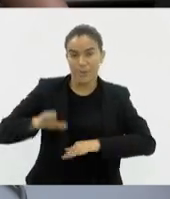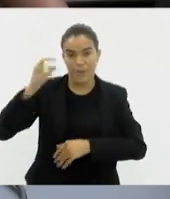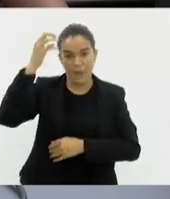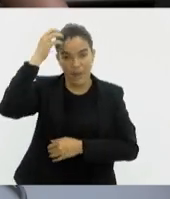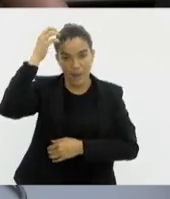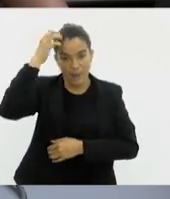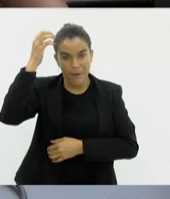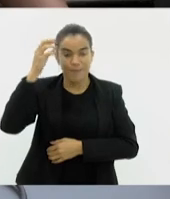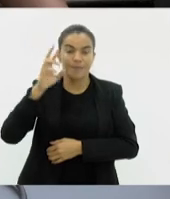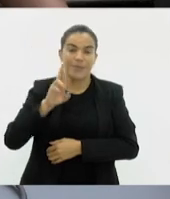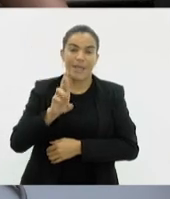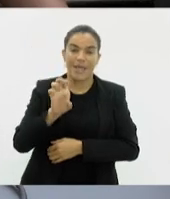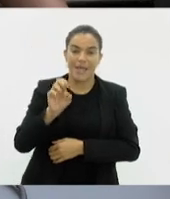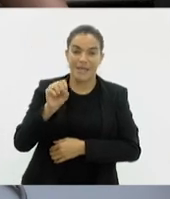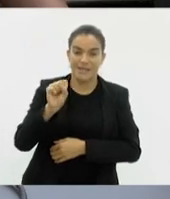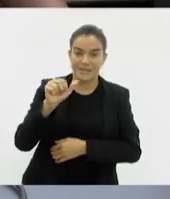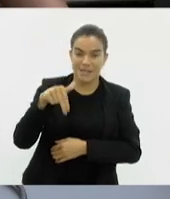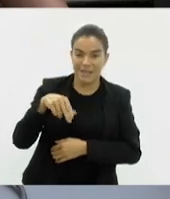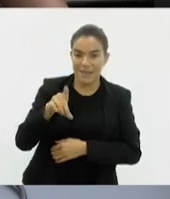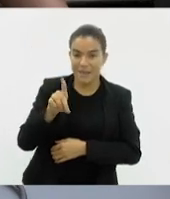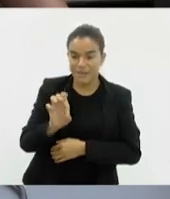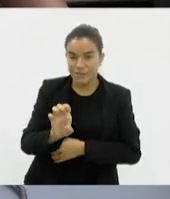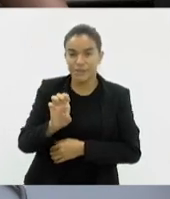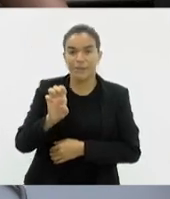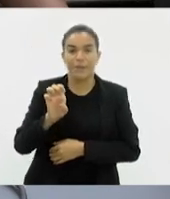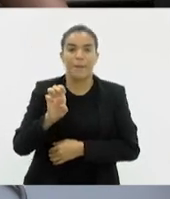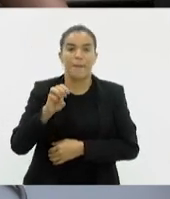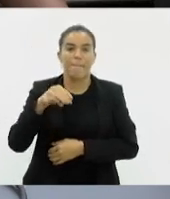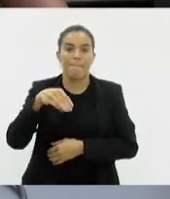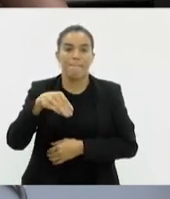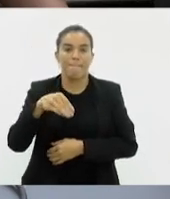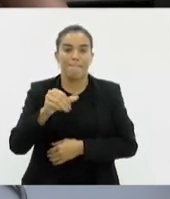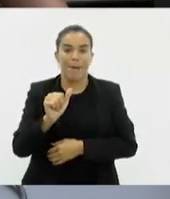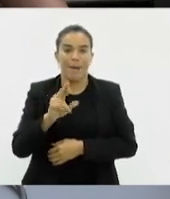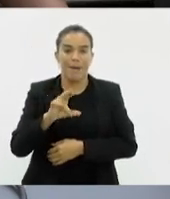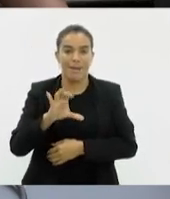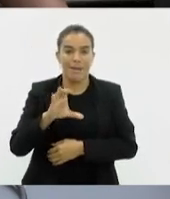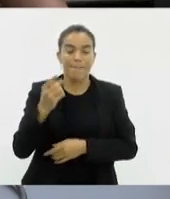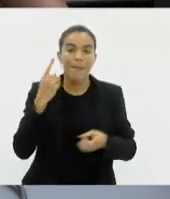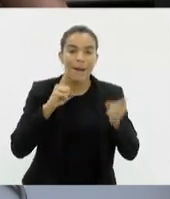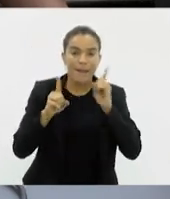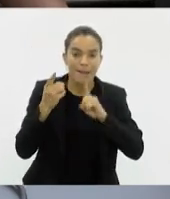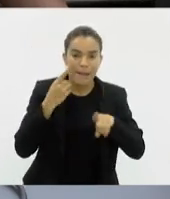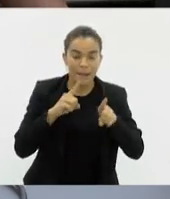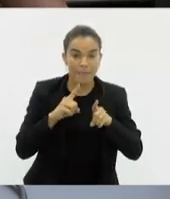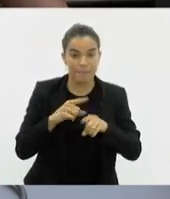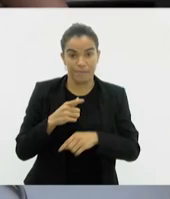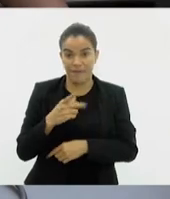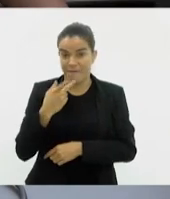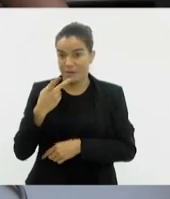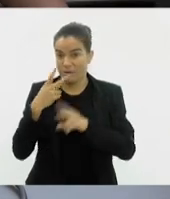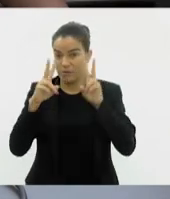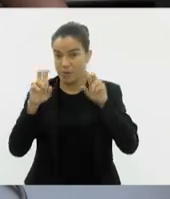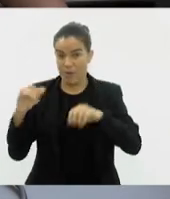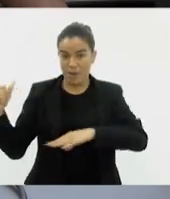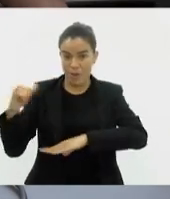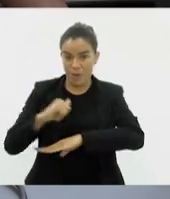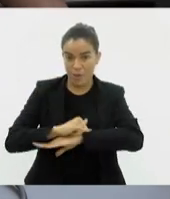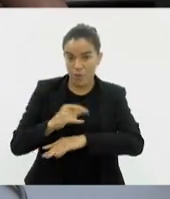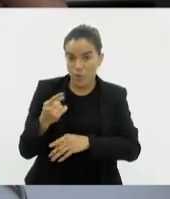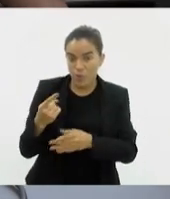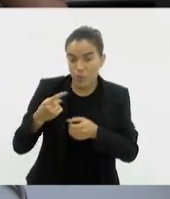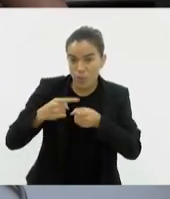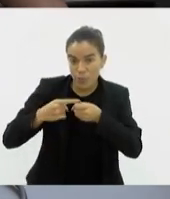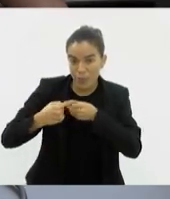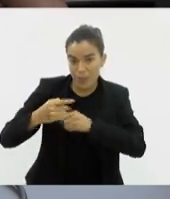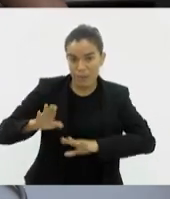Reis, Resende, Macaé, Maricá. E quando faz menção ao aeroporto do interior,